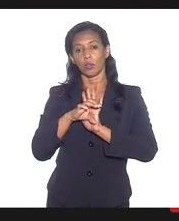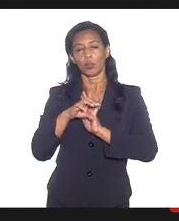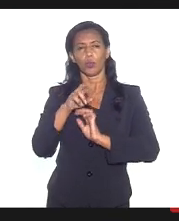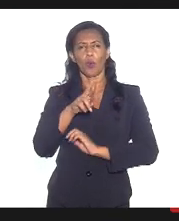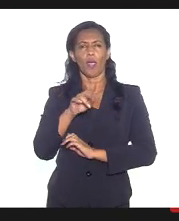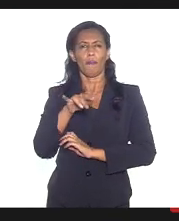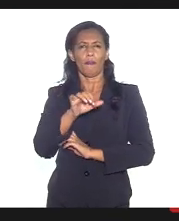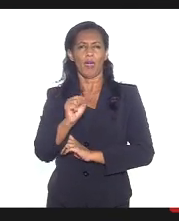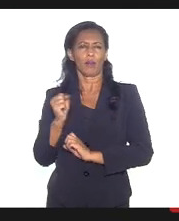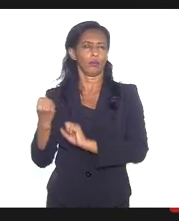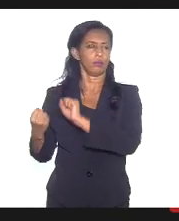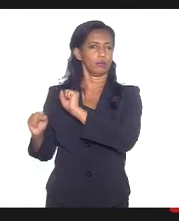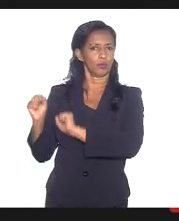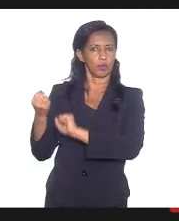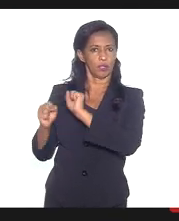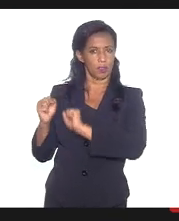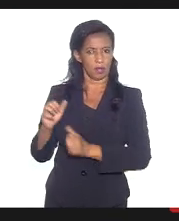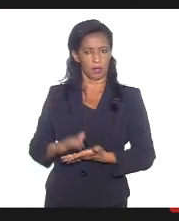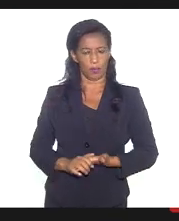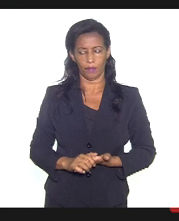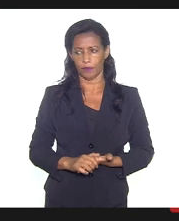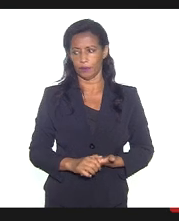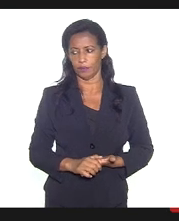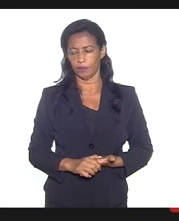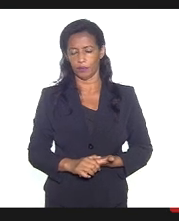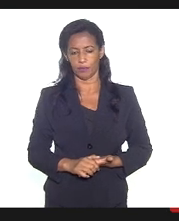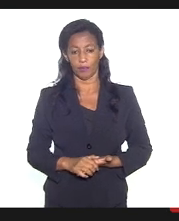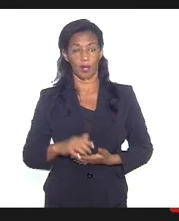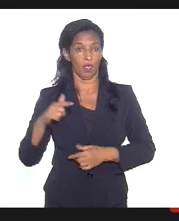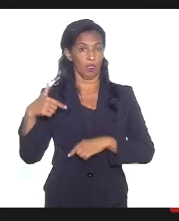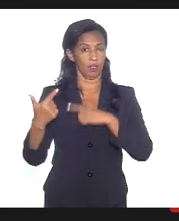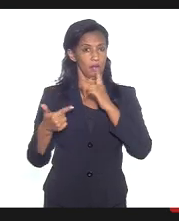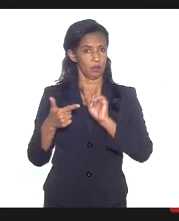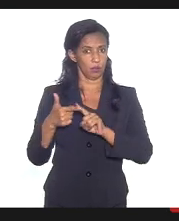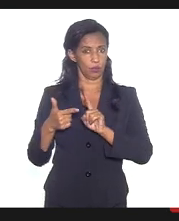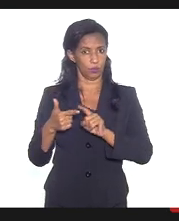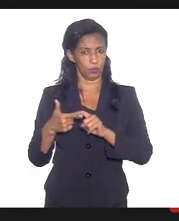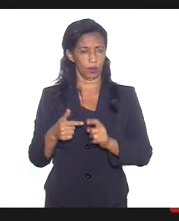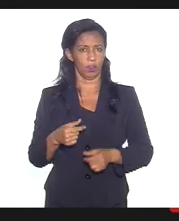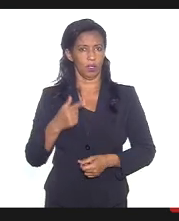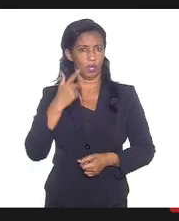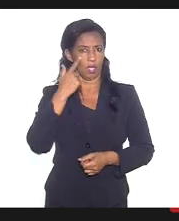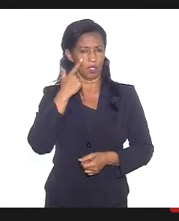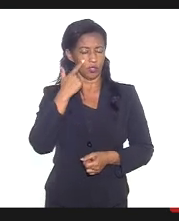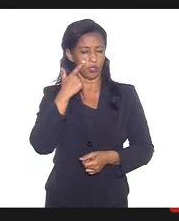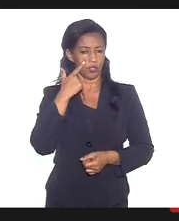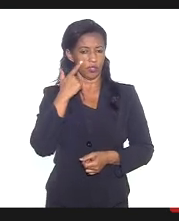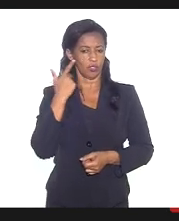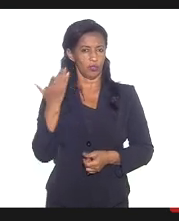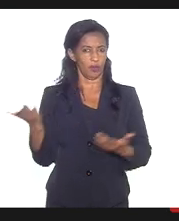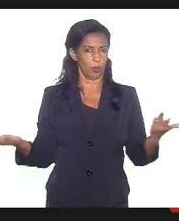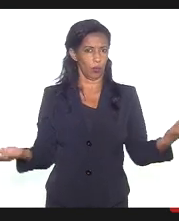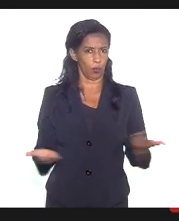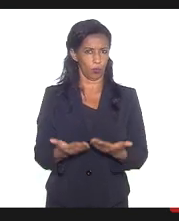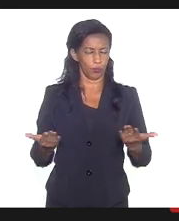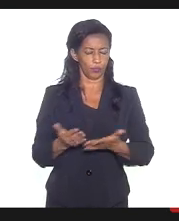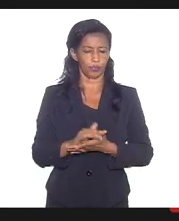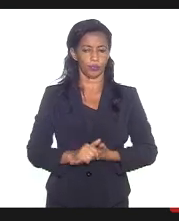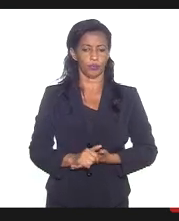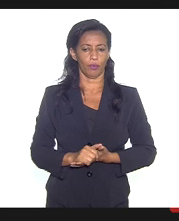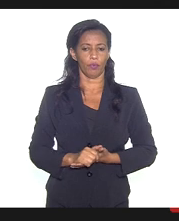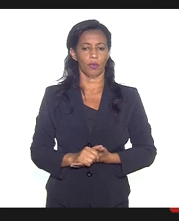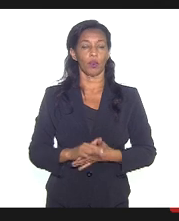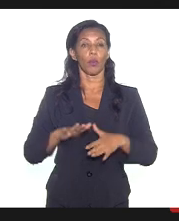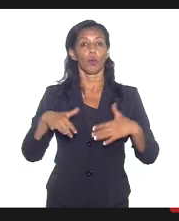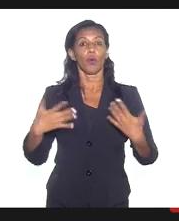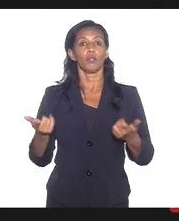industrialização. Essa é a questão que eu coloco. A segunda, a gente viu aqui intensamente quando a